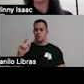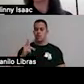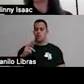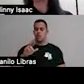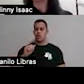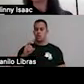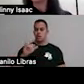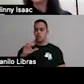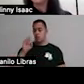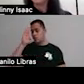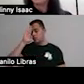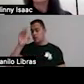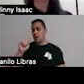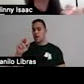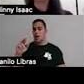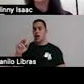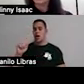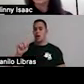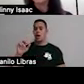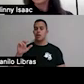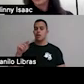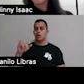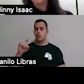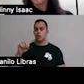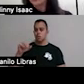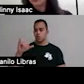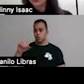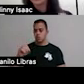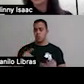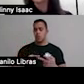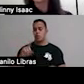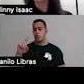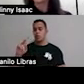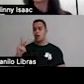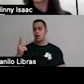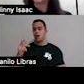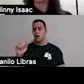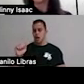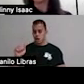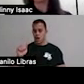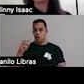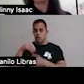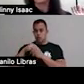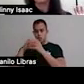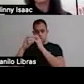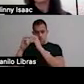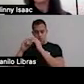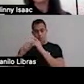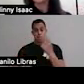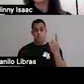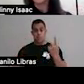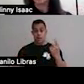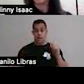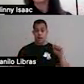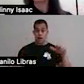ácido araquidônico e o DHA, no cérebro. Após, né, o nascimento, a gente vê que no primeiro ano de vida tem um pico